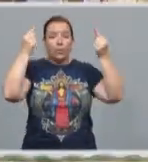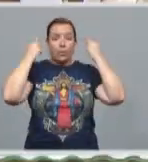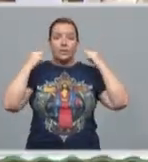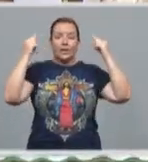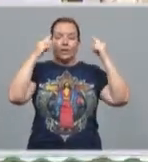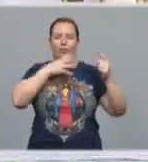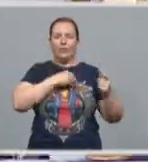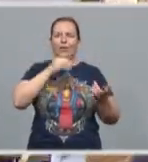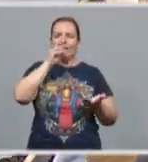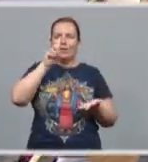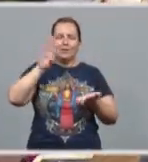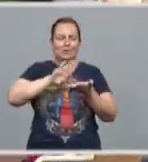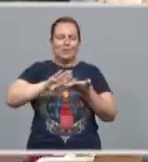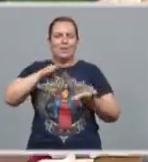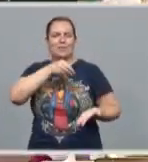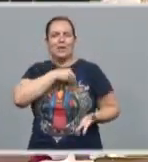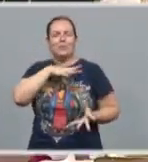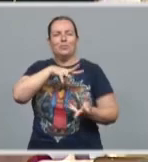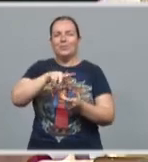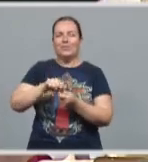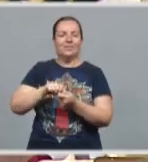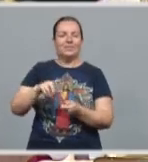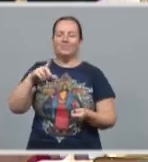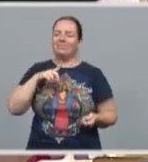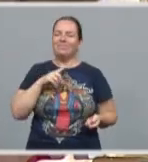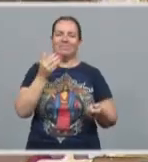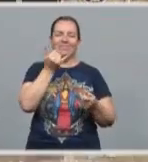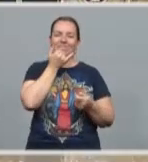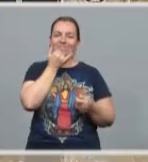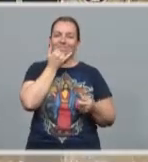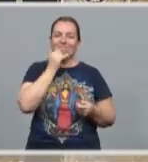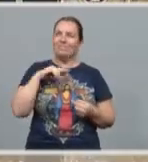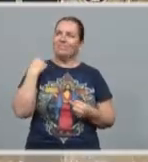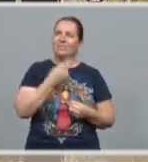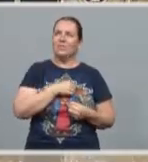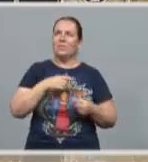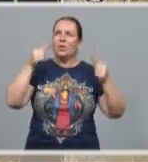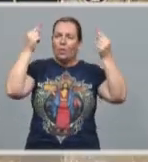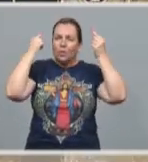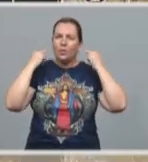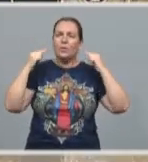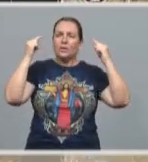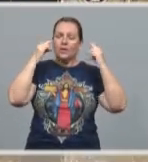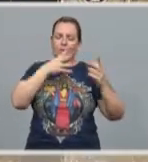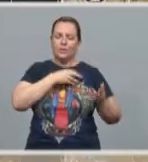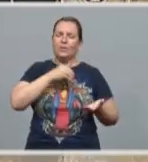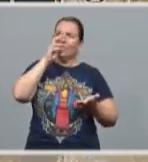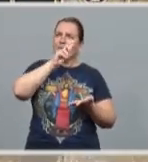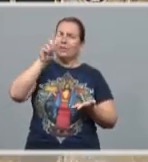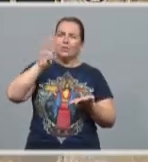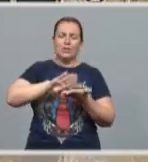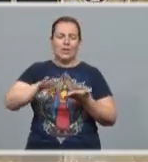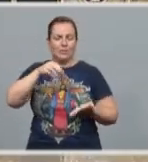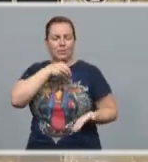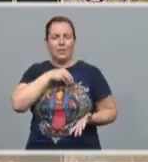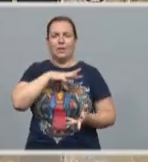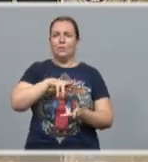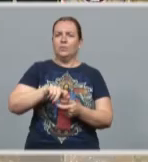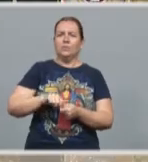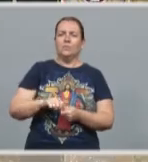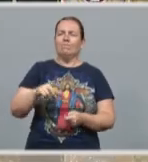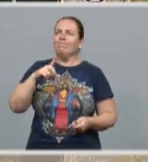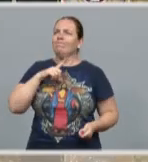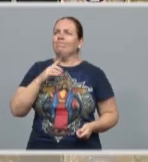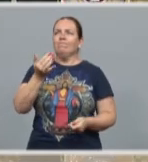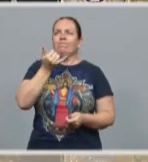Cordeiro de Deus, que tirais o pecado do mundo, tende piedade de nós. Cordeiro de Deus, que tirais o